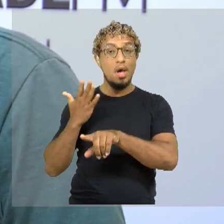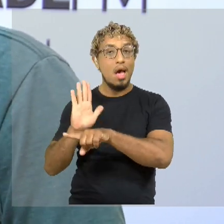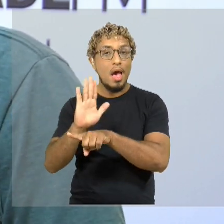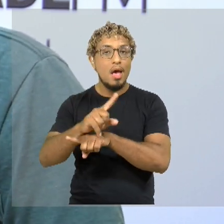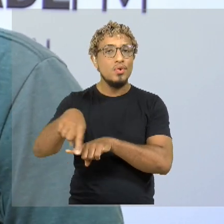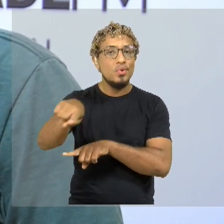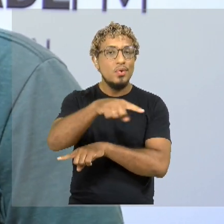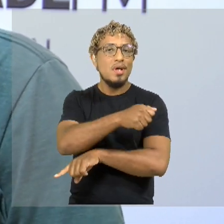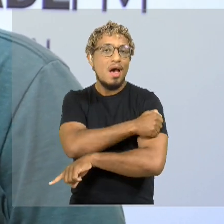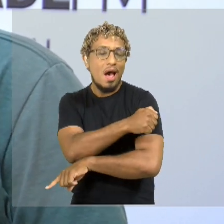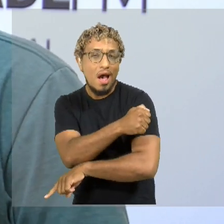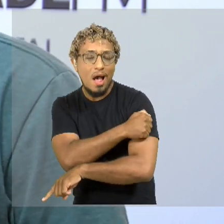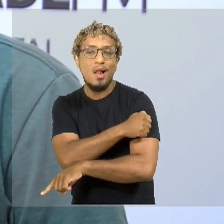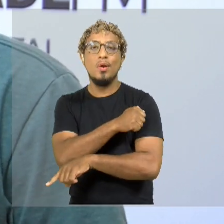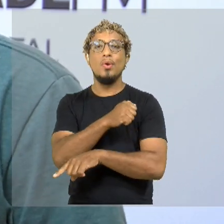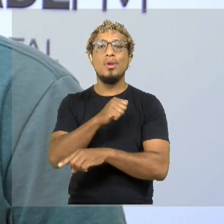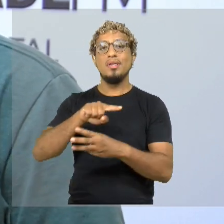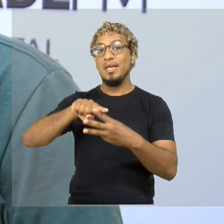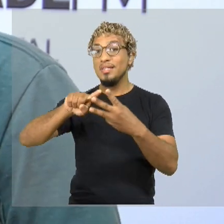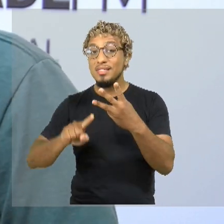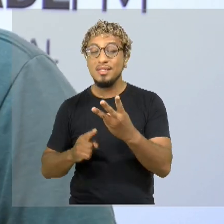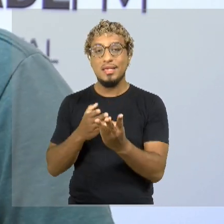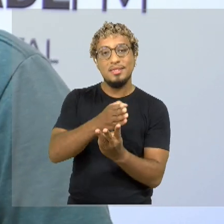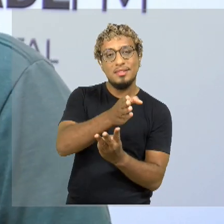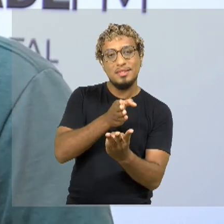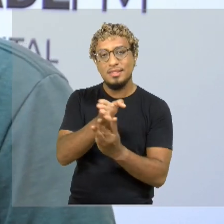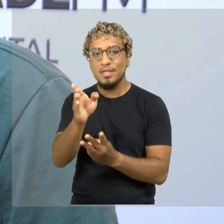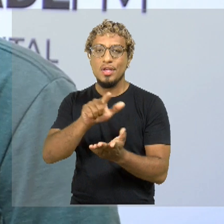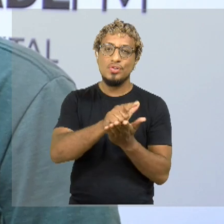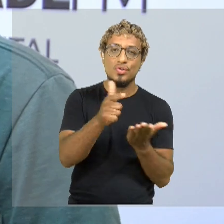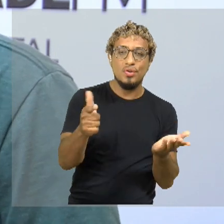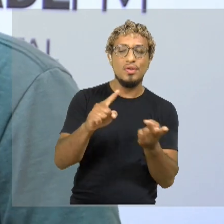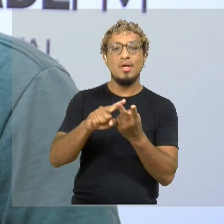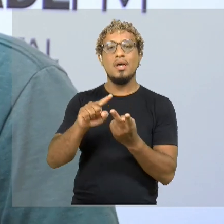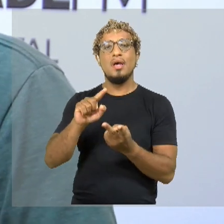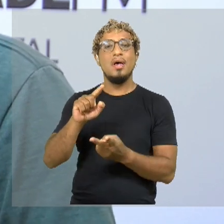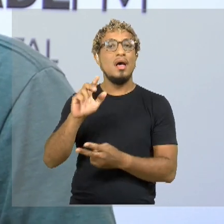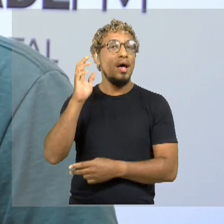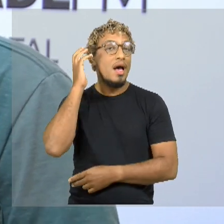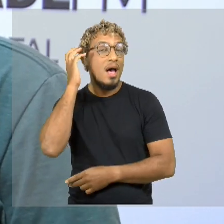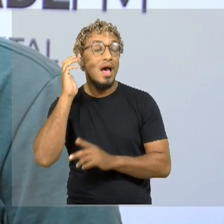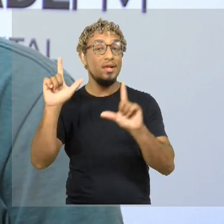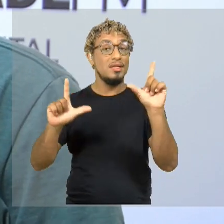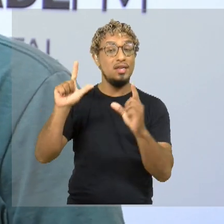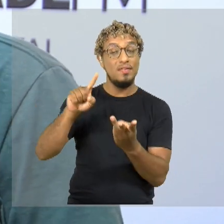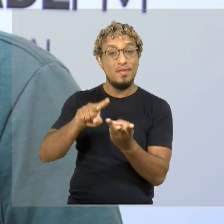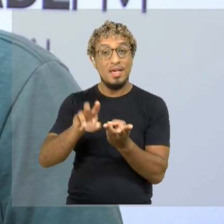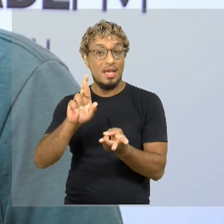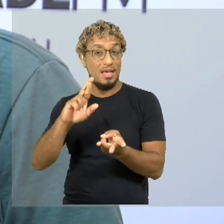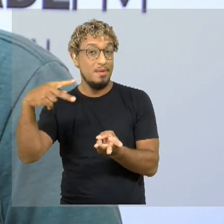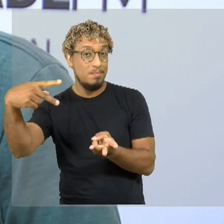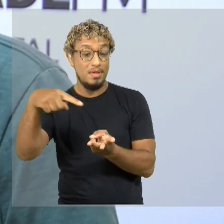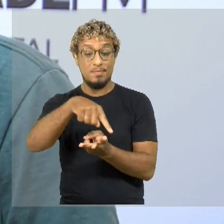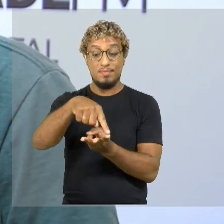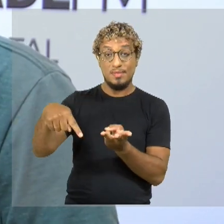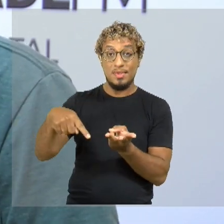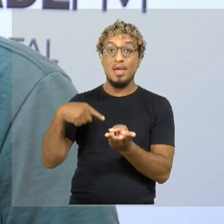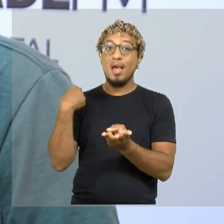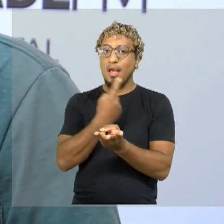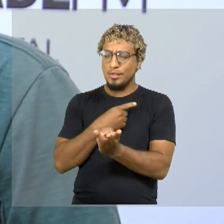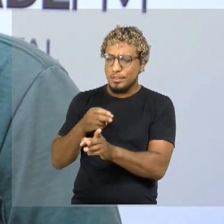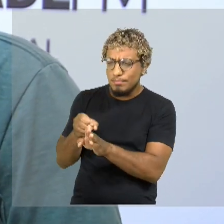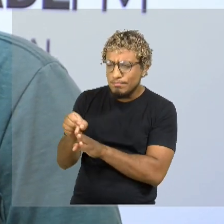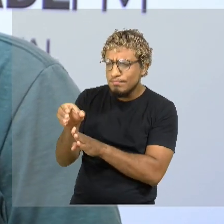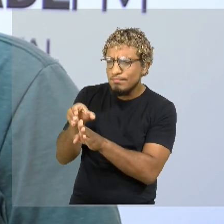comunicação das 3 habilitações que por aqui passam, jornalismo, rádio, TV e relações públicas. E aqui a gente passa algumas